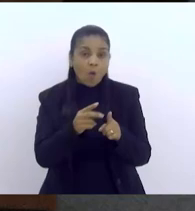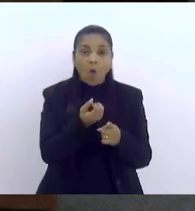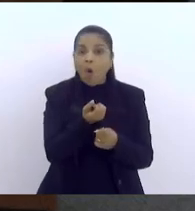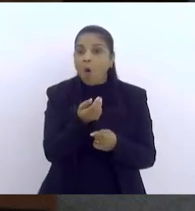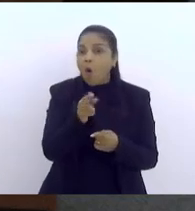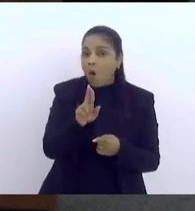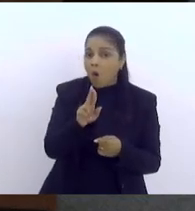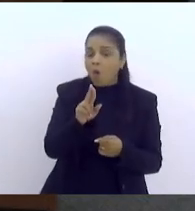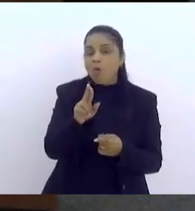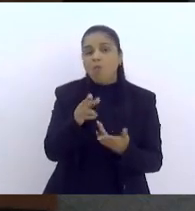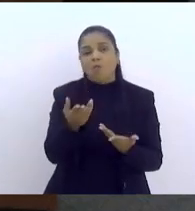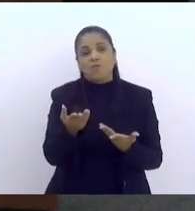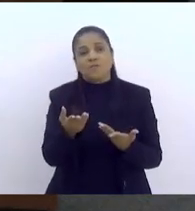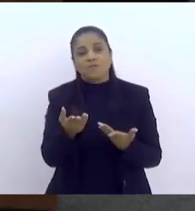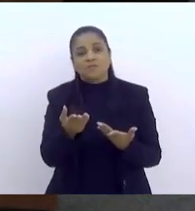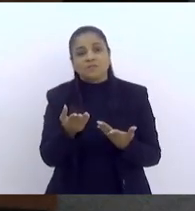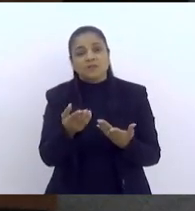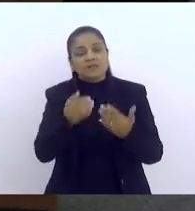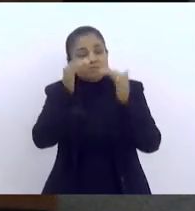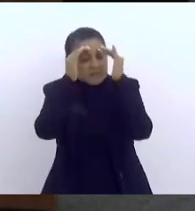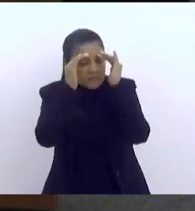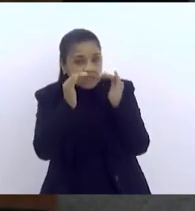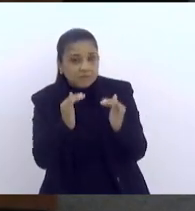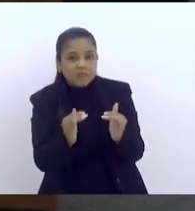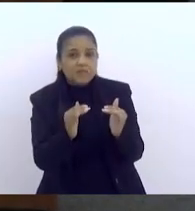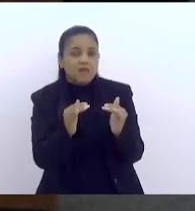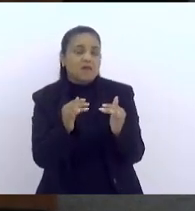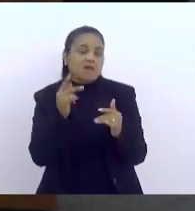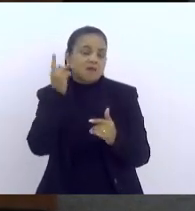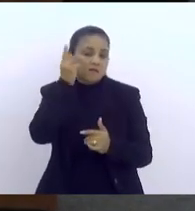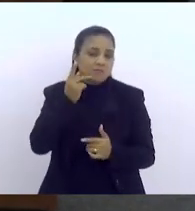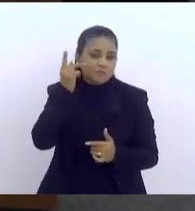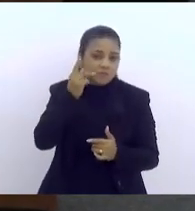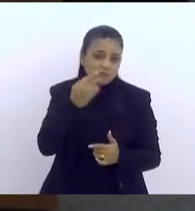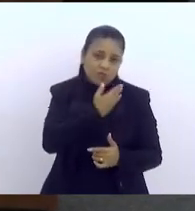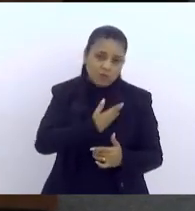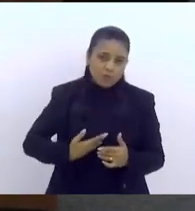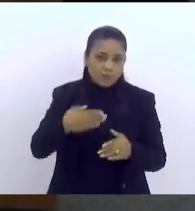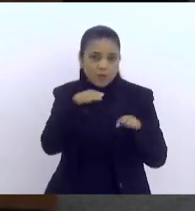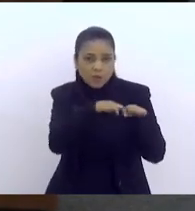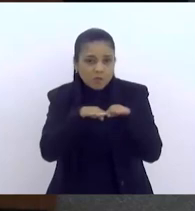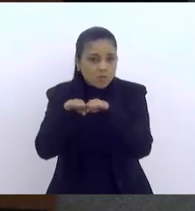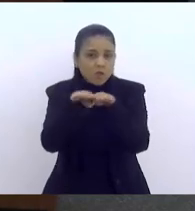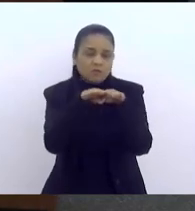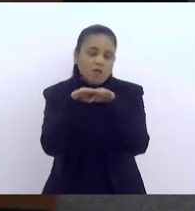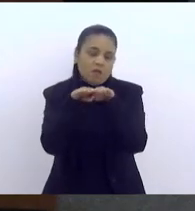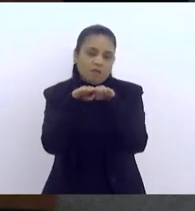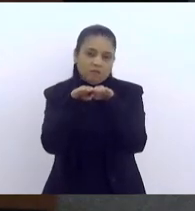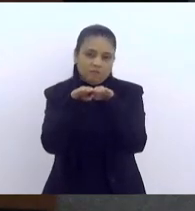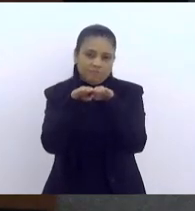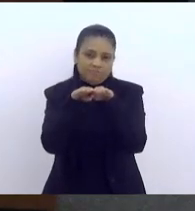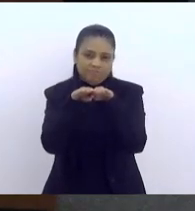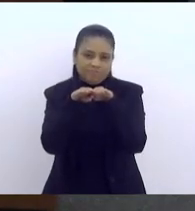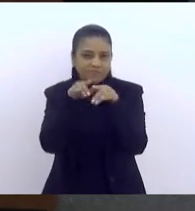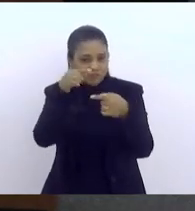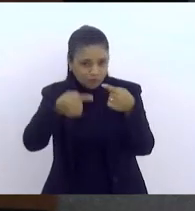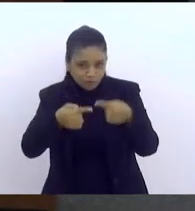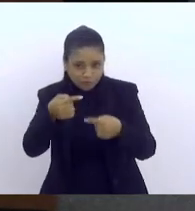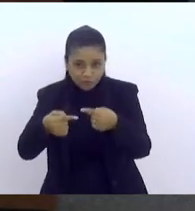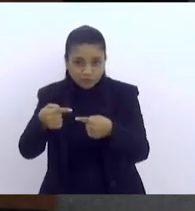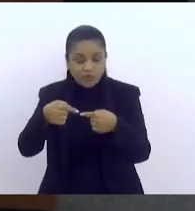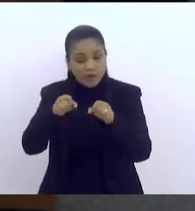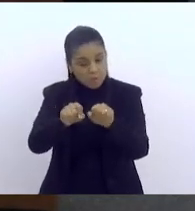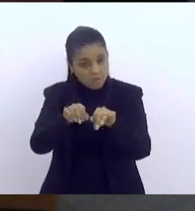que respeitam uma entidade que discute política pública e igualdade. Que esse plenário faça justiça e que a